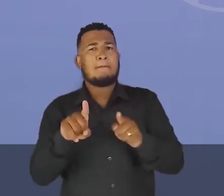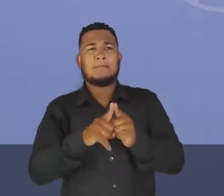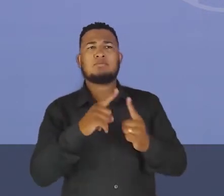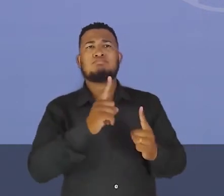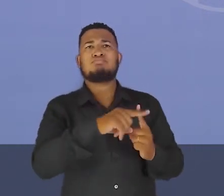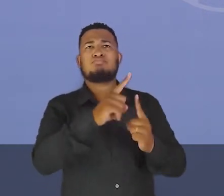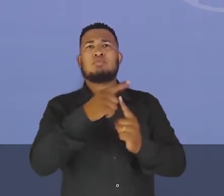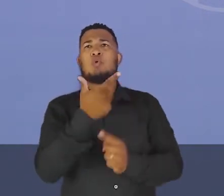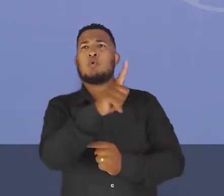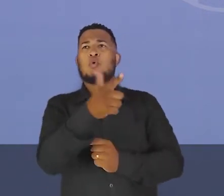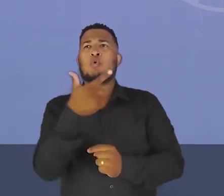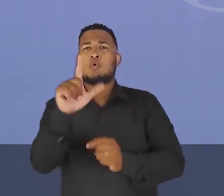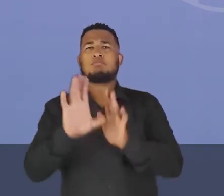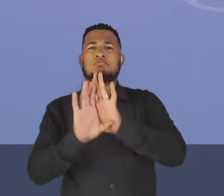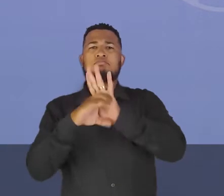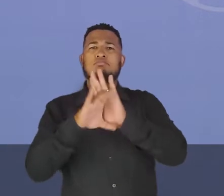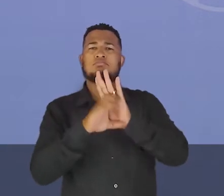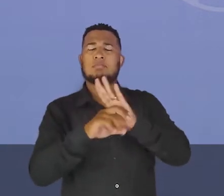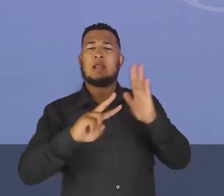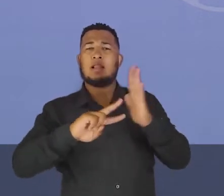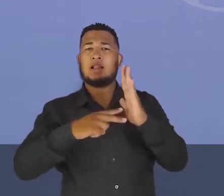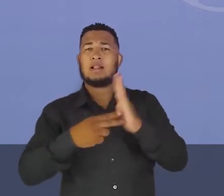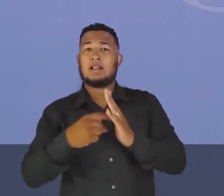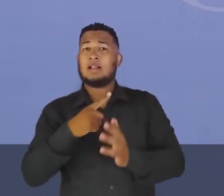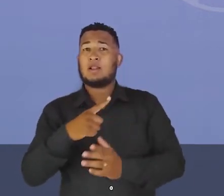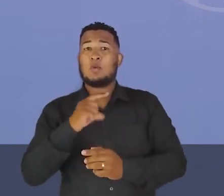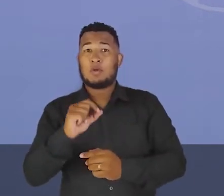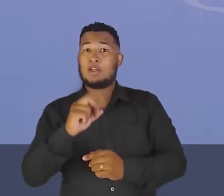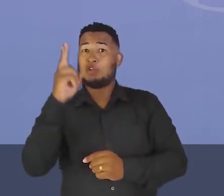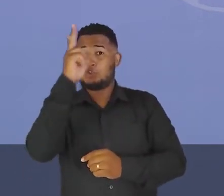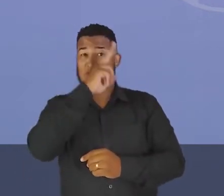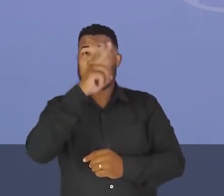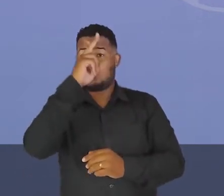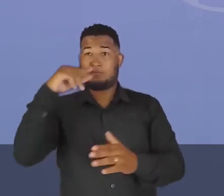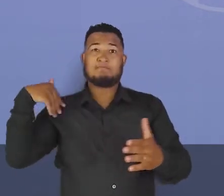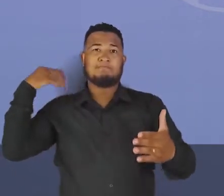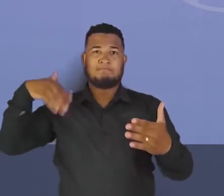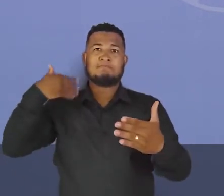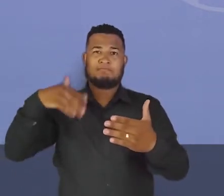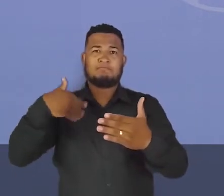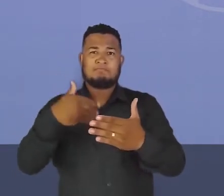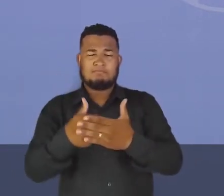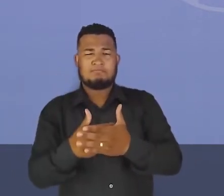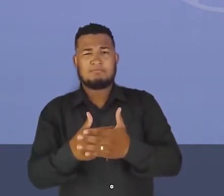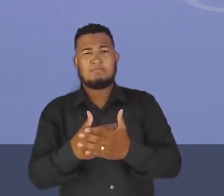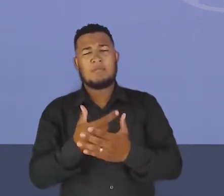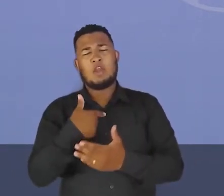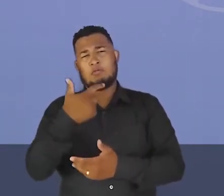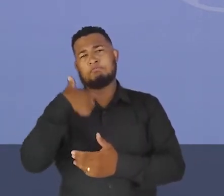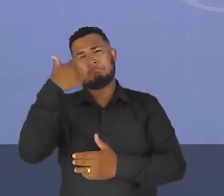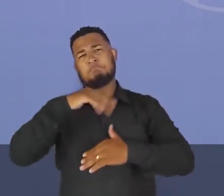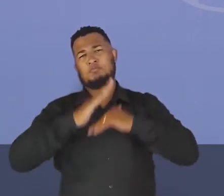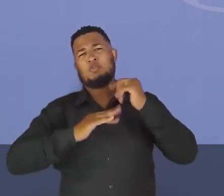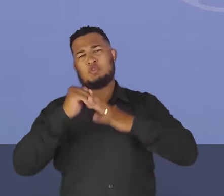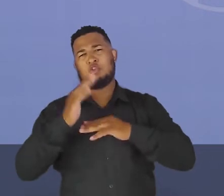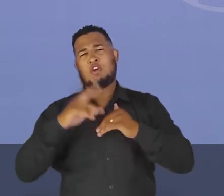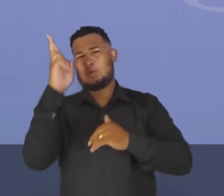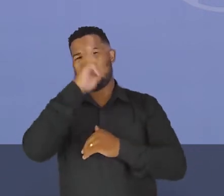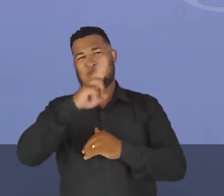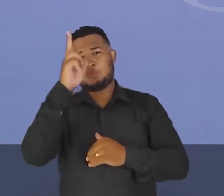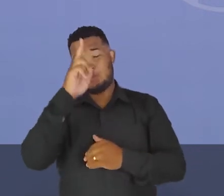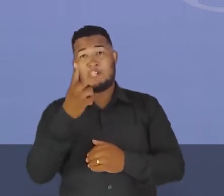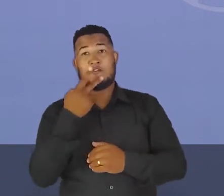outro conceito, tem uma história. Eu sou historiador e sempre digo que tudo na nossa vida tem uma história. Dos objetos que